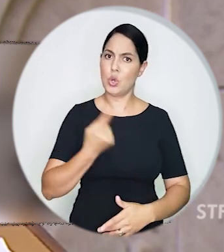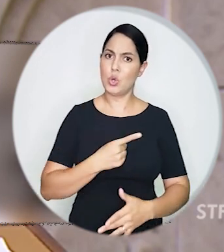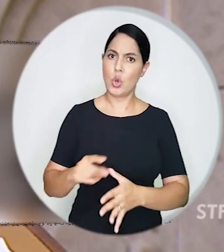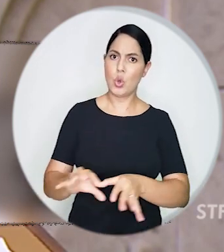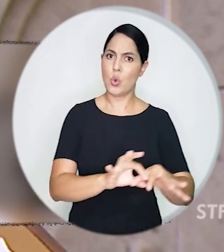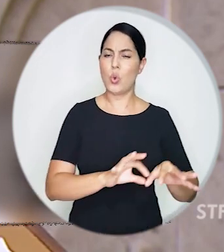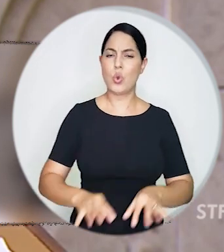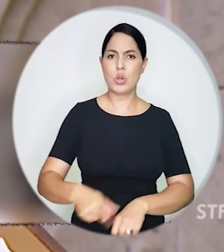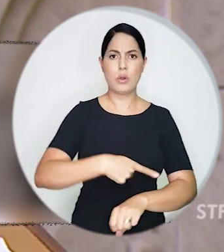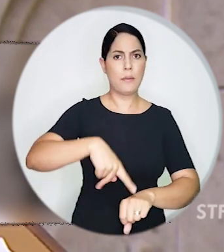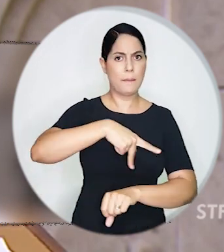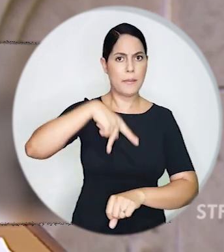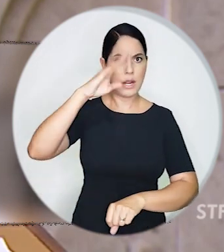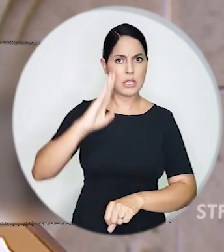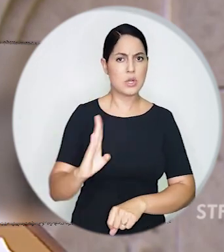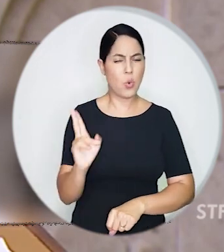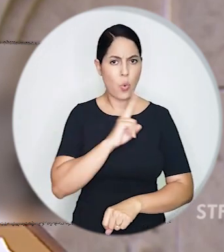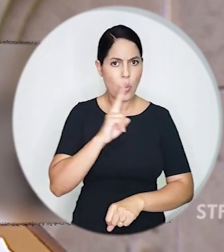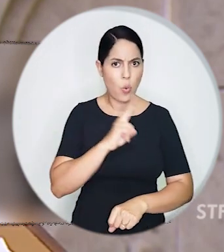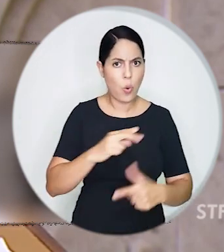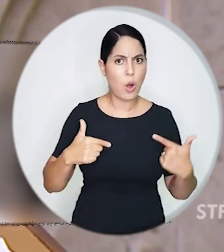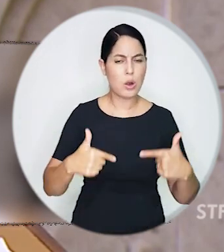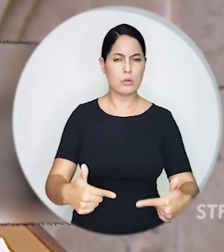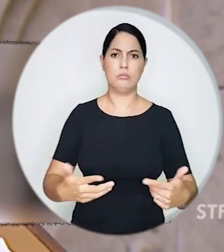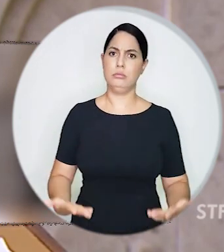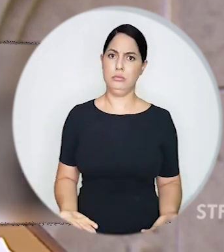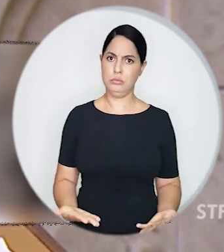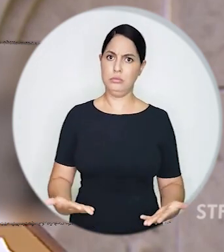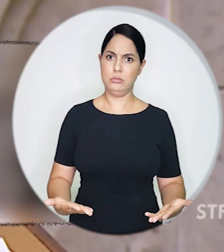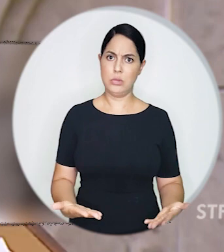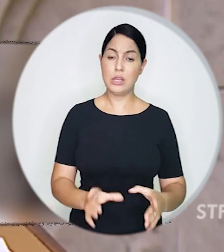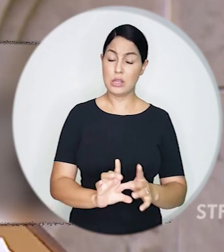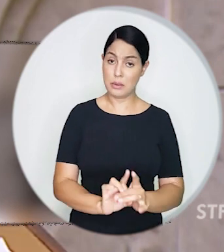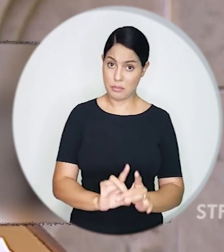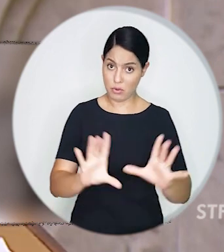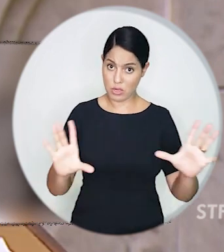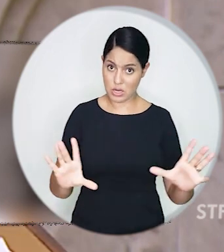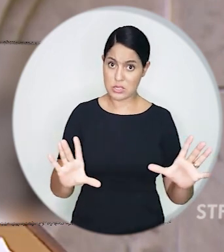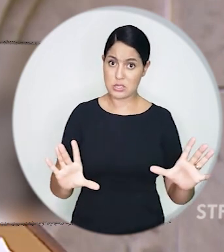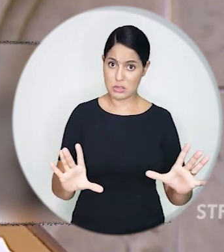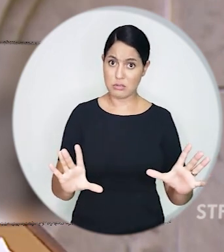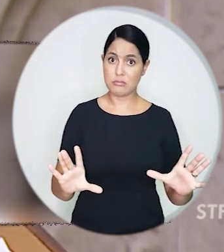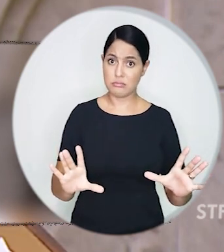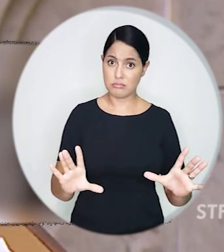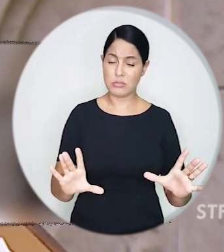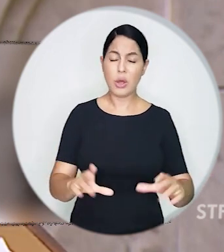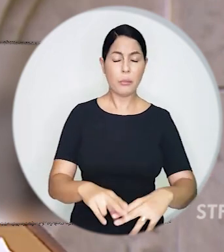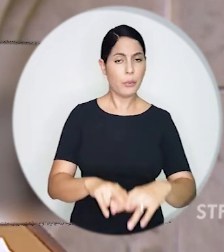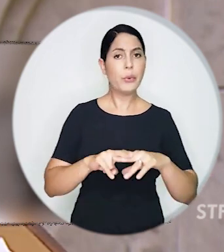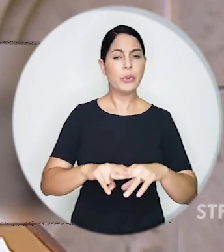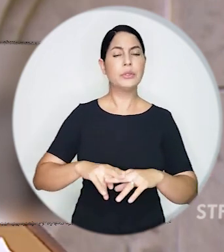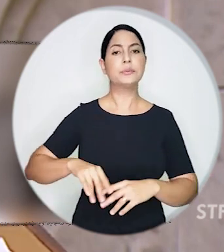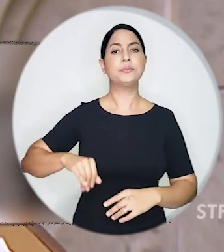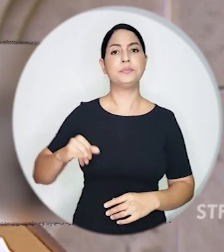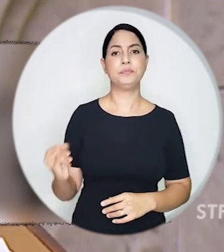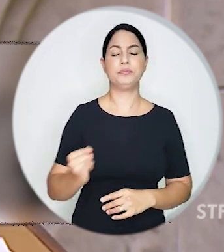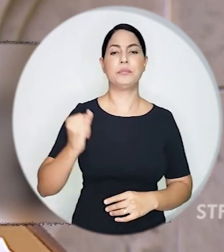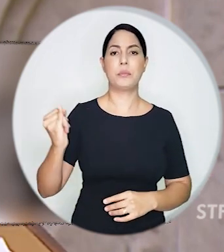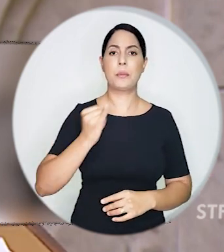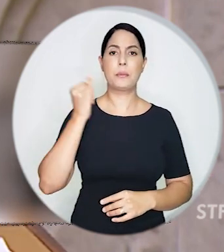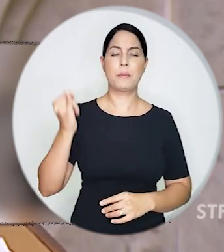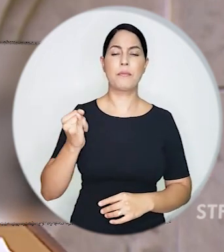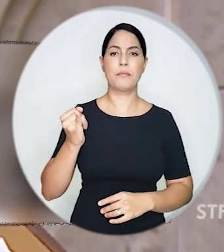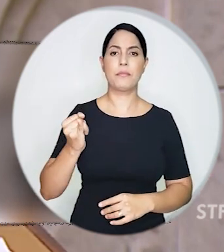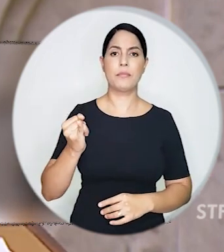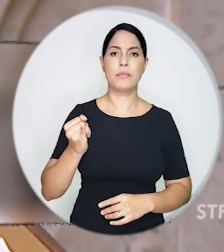urgente uma união nacional, tendo como norte o fortalecimento do regime democrático, e para isso é essencial